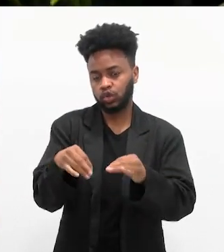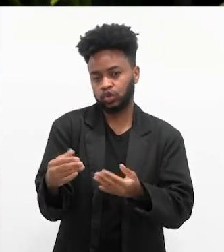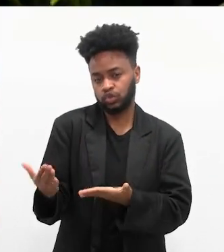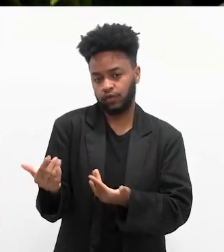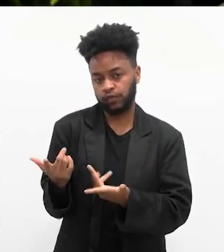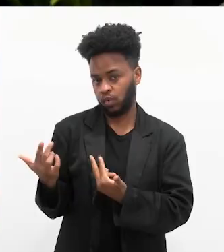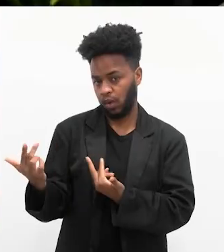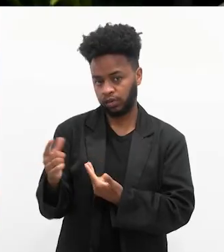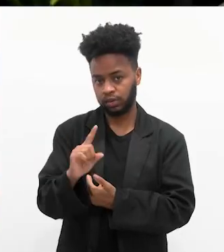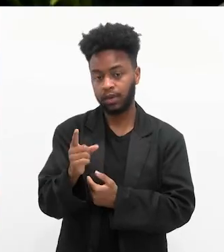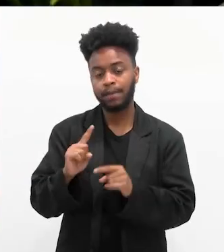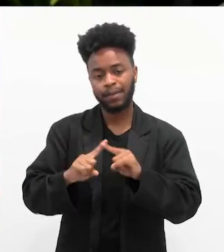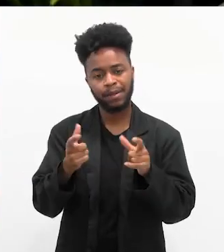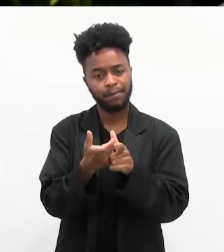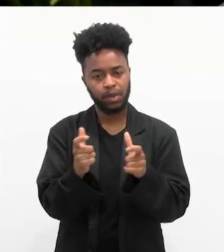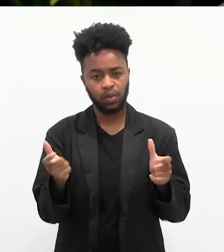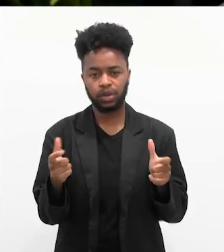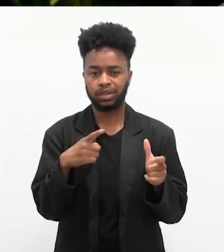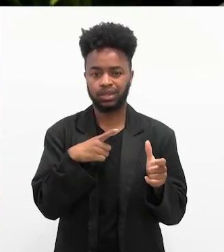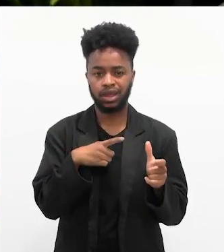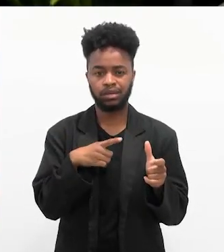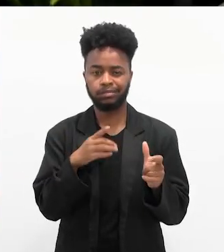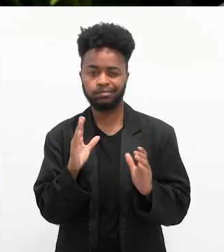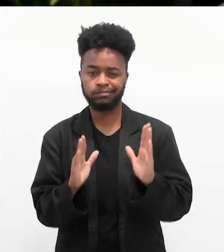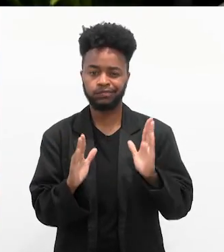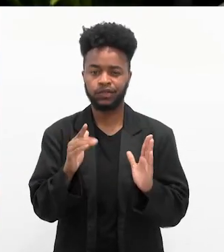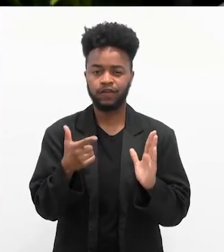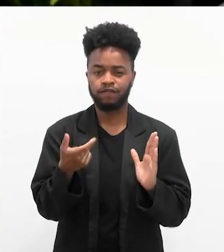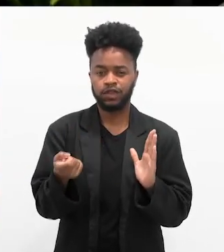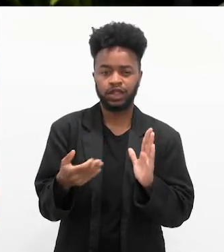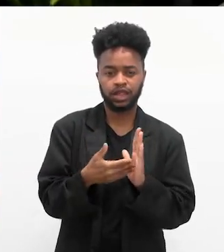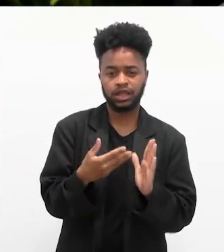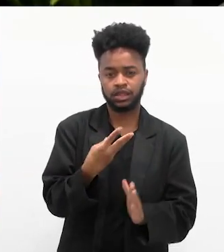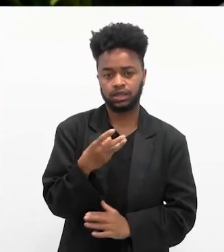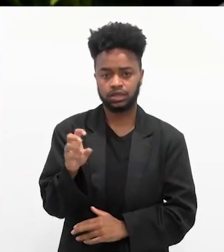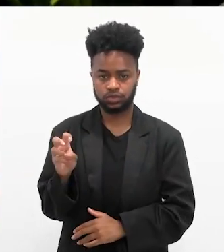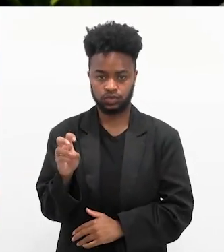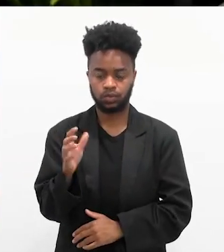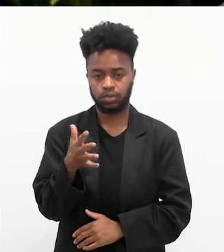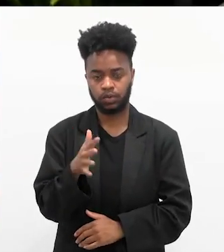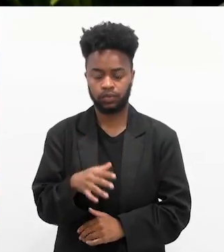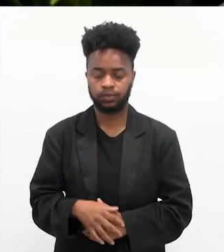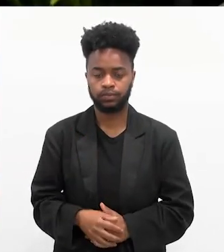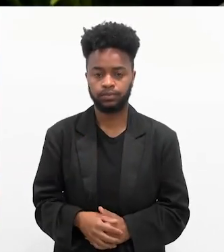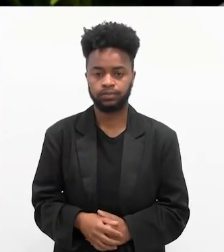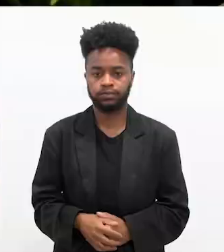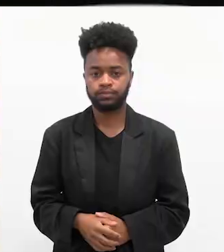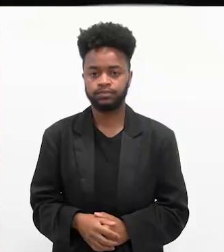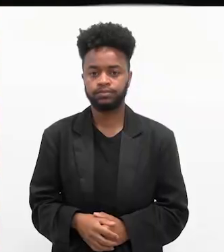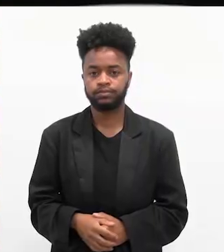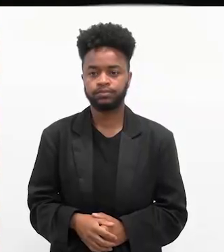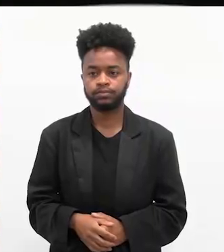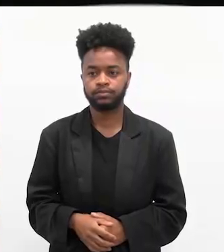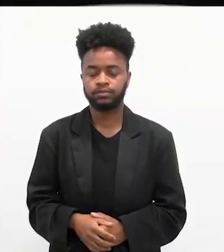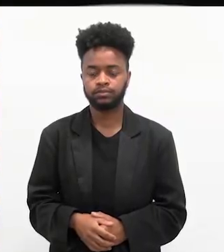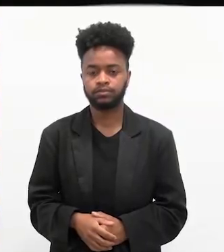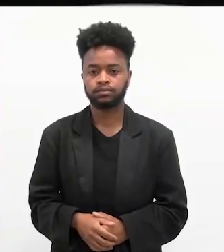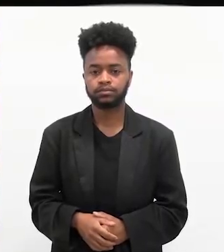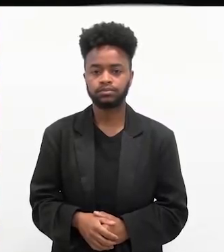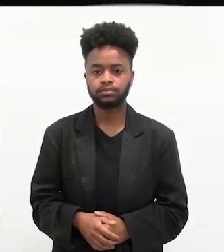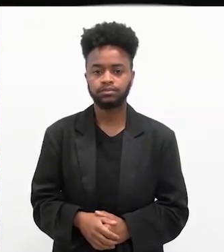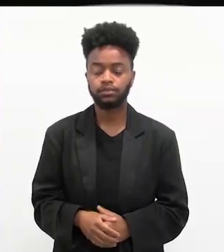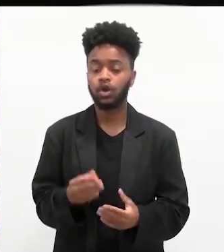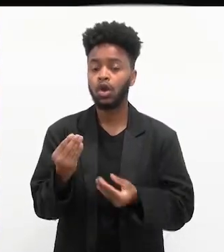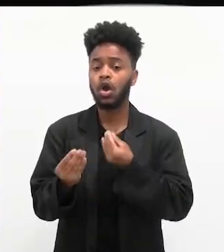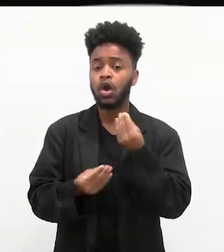são tão jovens, mas a maior parte está na faixa entre 20 e 30, 35 anos. Brandes,